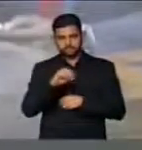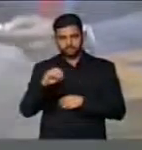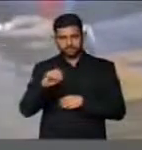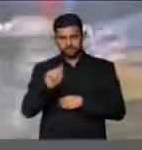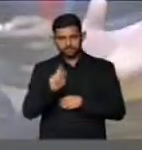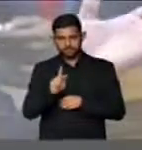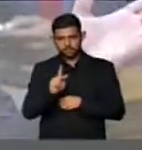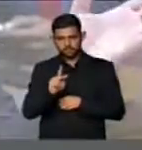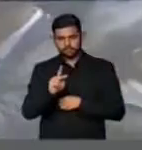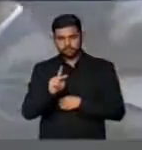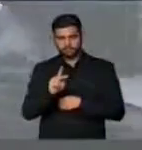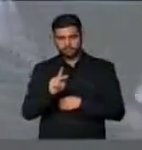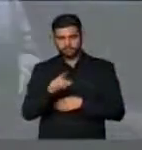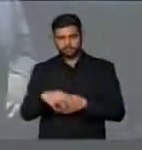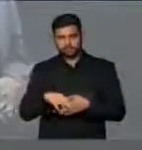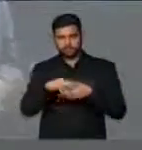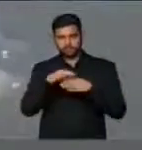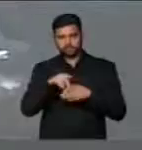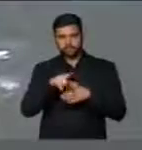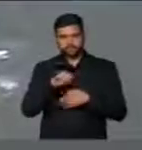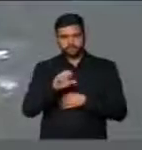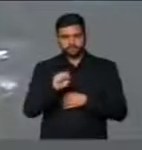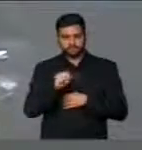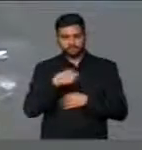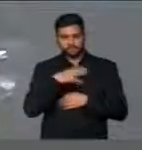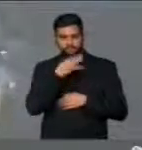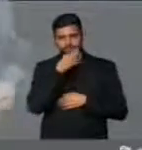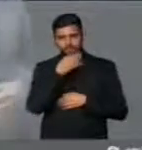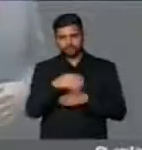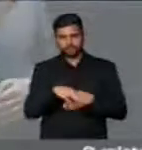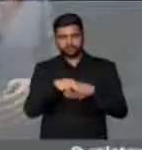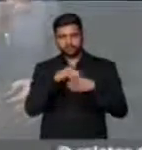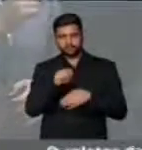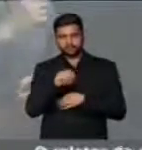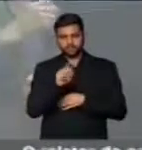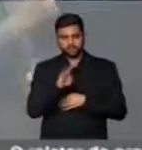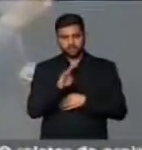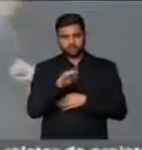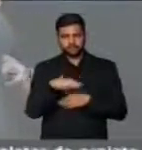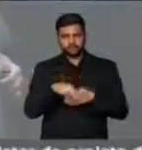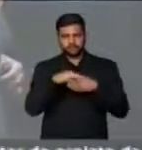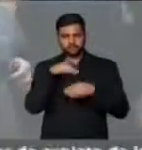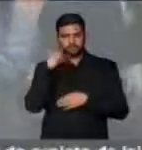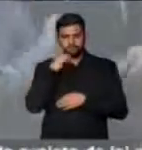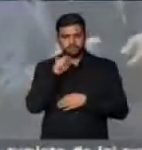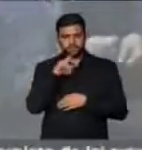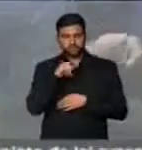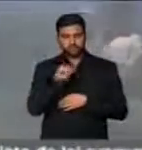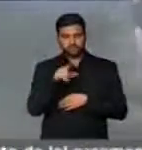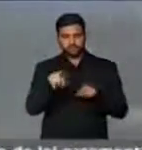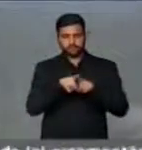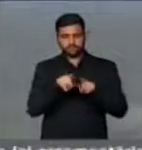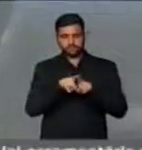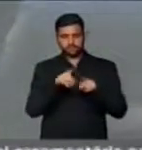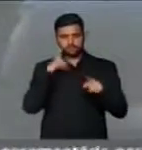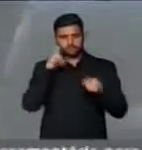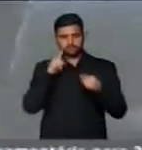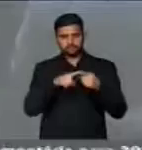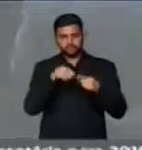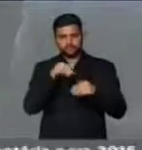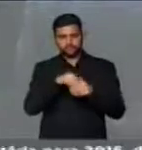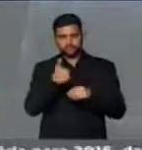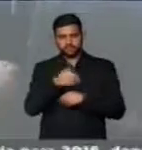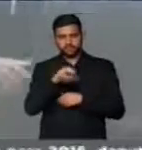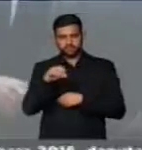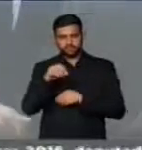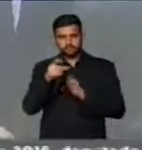É, líder Guimarães, a orientação do PSDB, do líder Carlos Sampaio, é também desse entendimento, votar